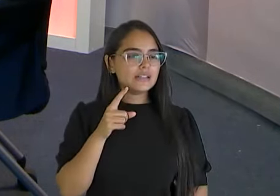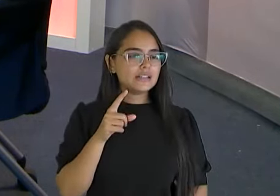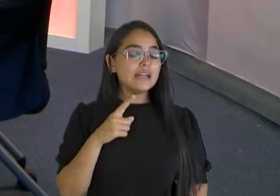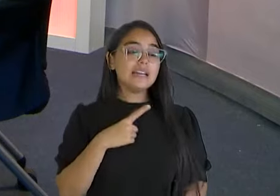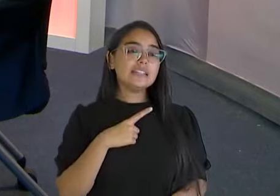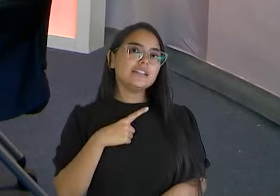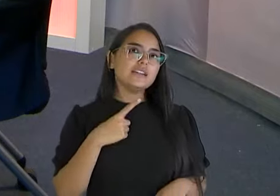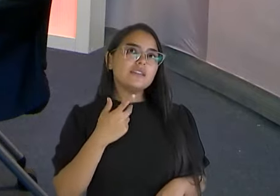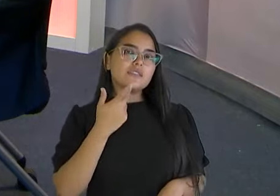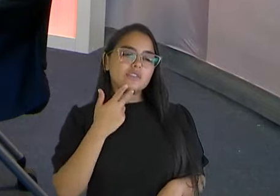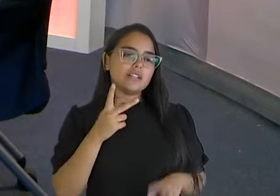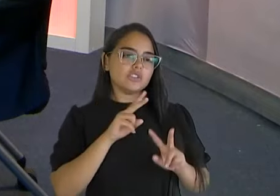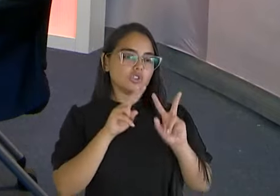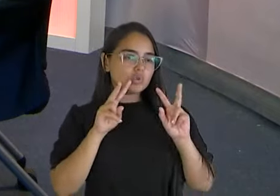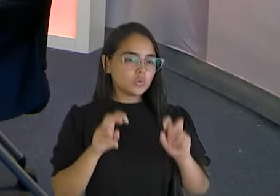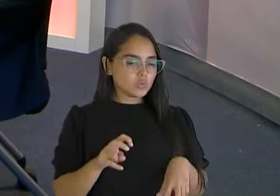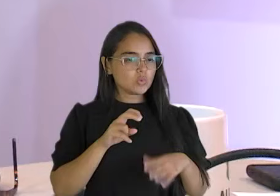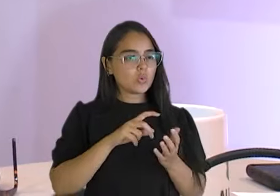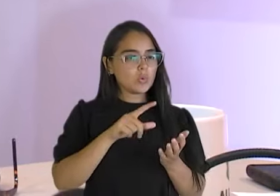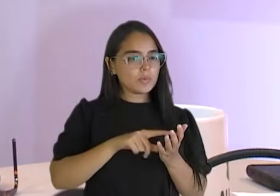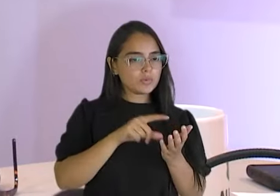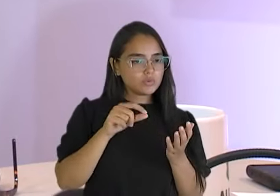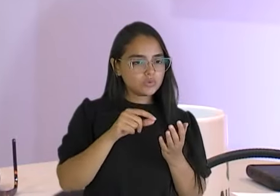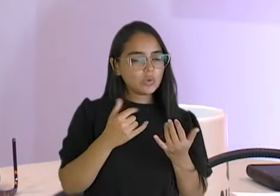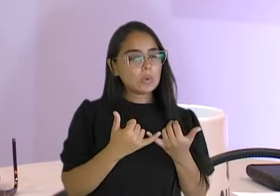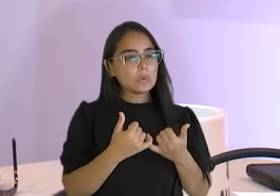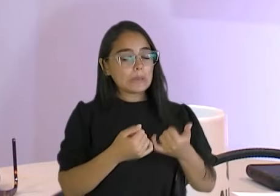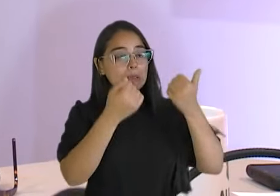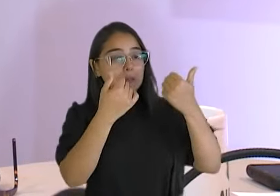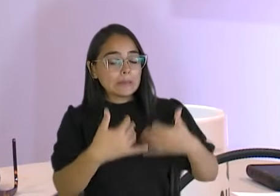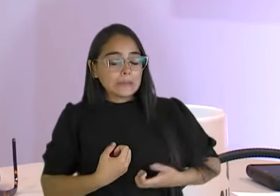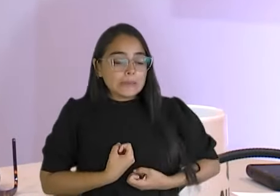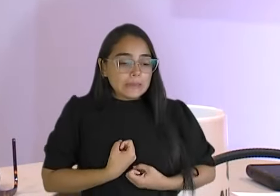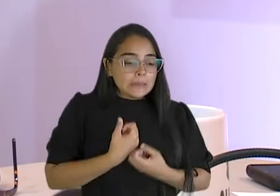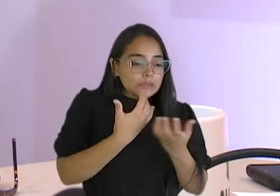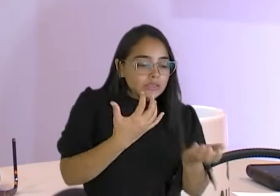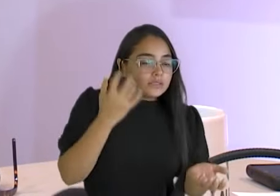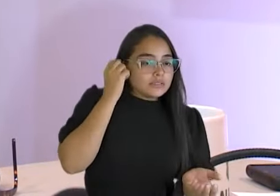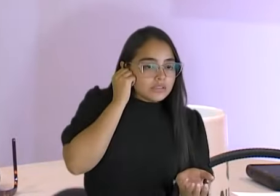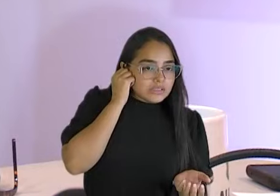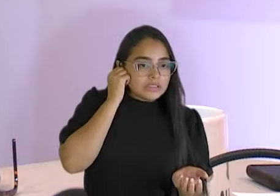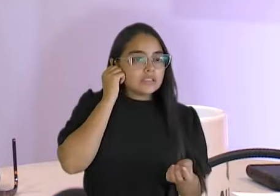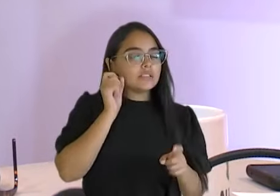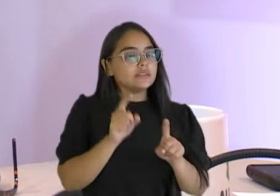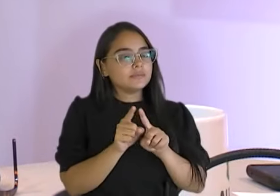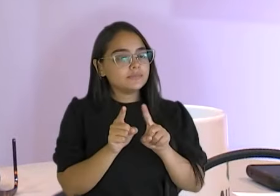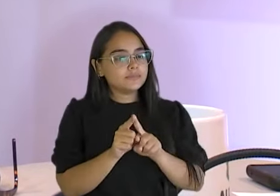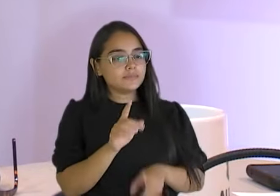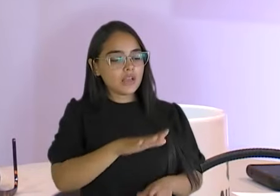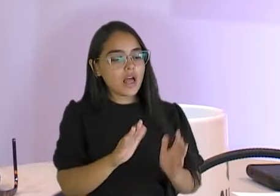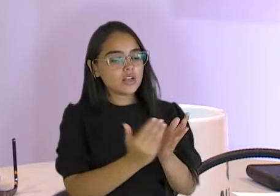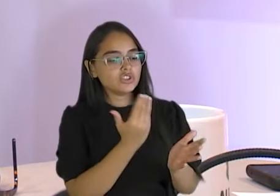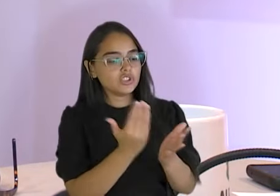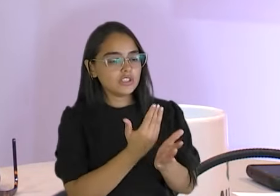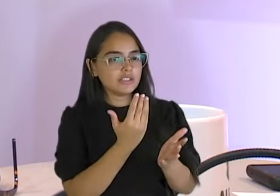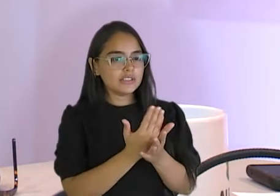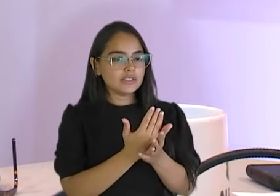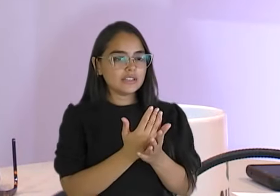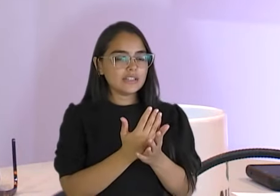verdade, assim, tem se falado muito desse jogo do tigrinho e você escuta muitos depoimentos, muitos relatos, matérias em revistas de pessoas que